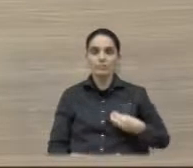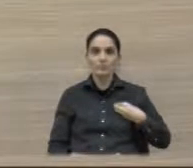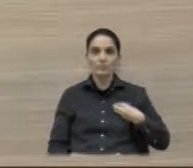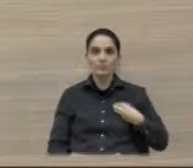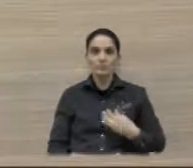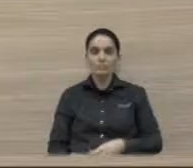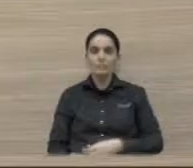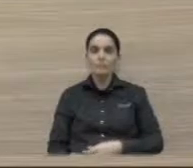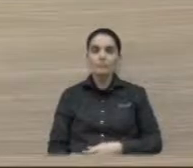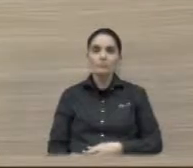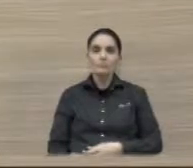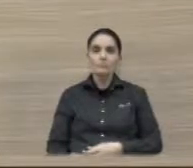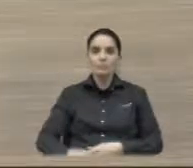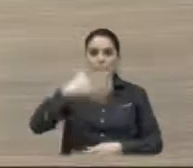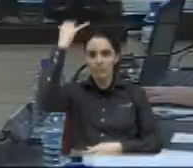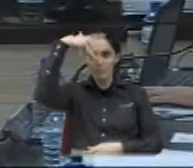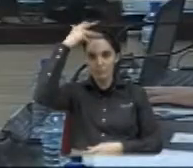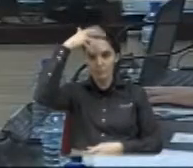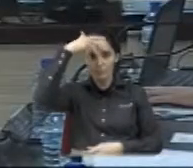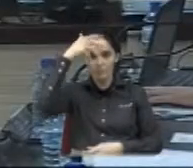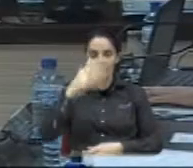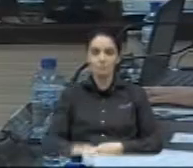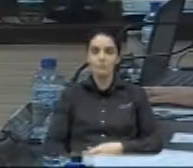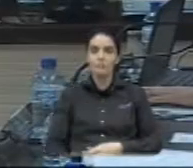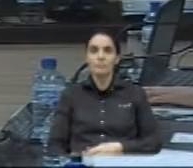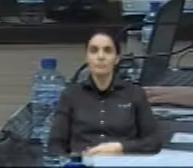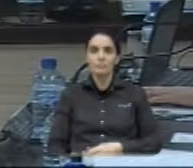Presente. Érica Tanque.